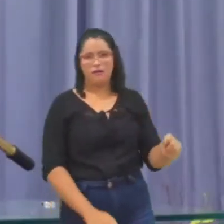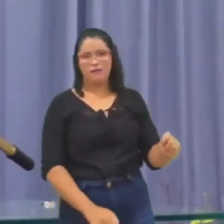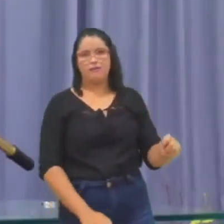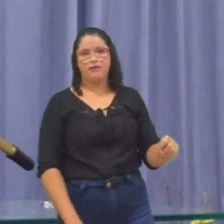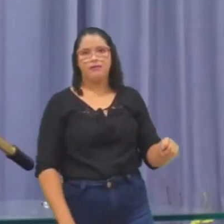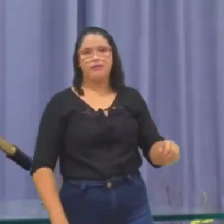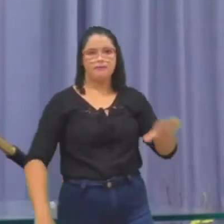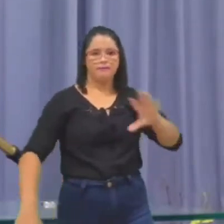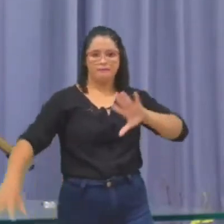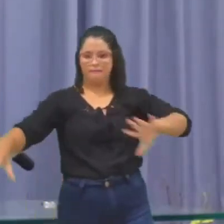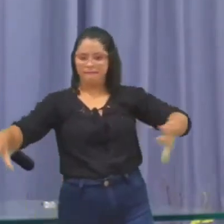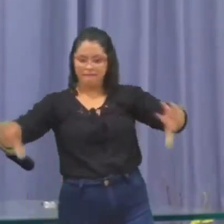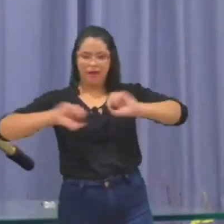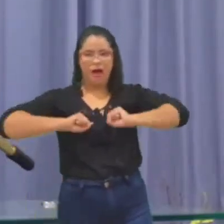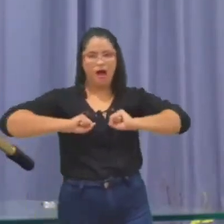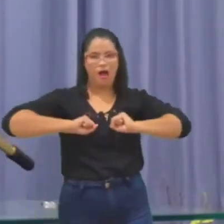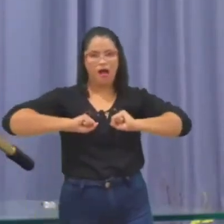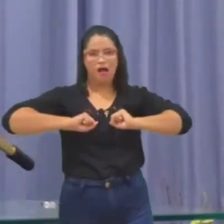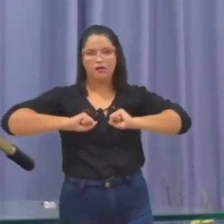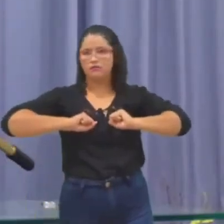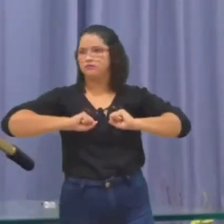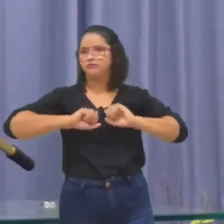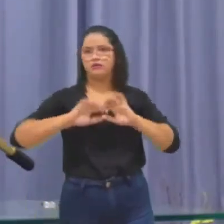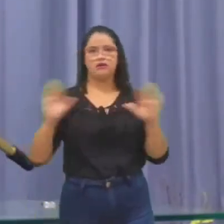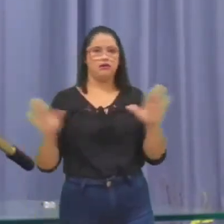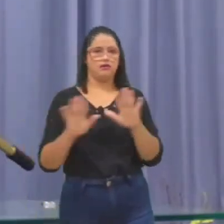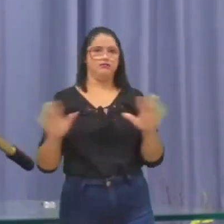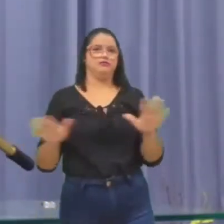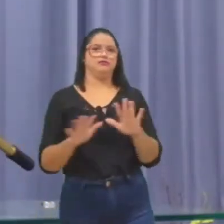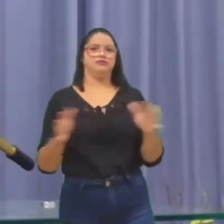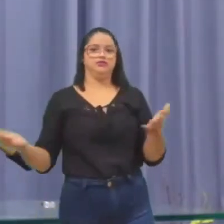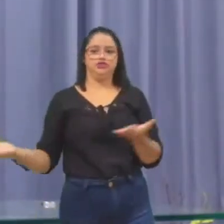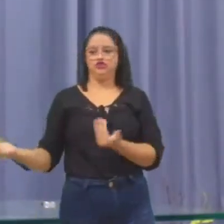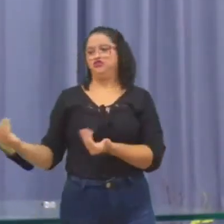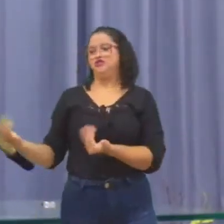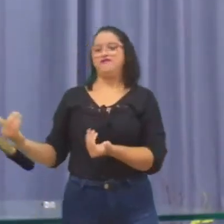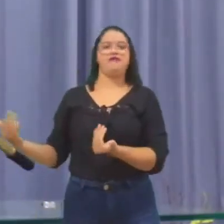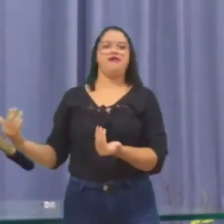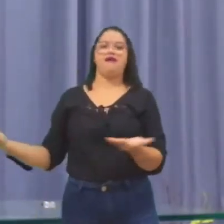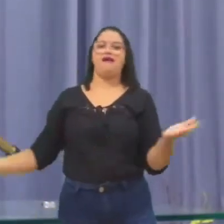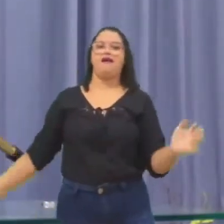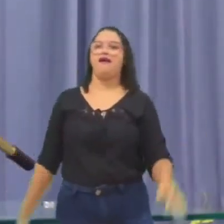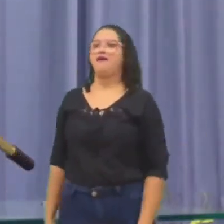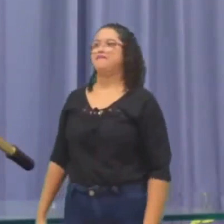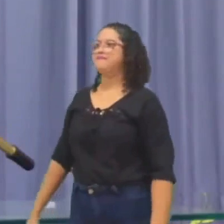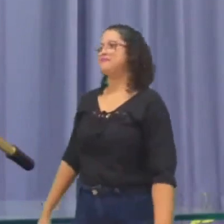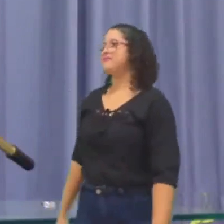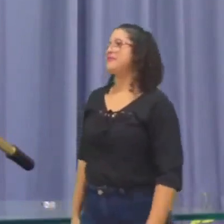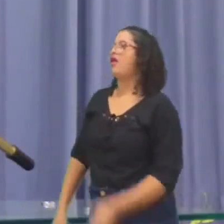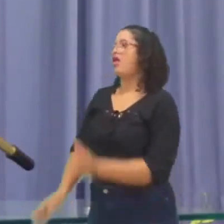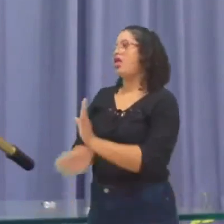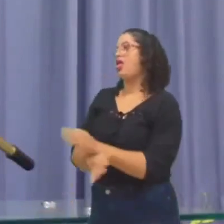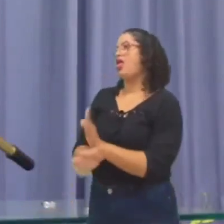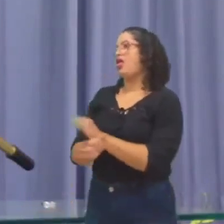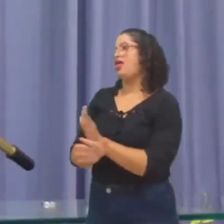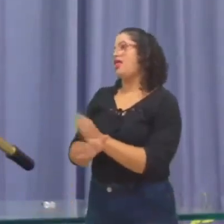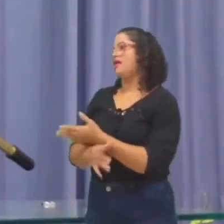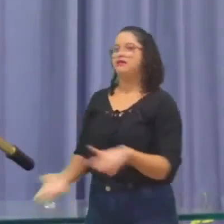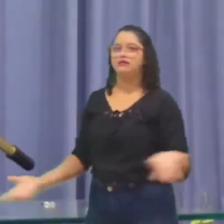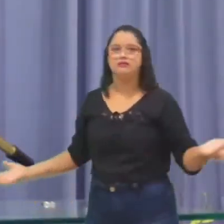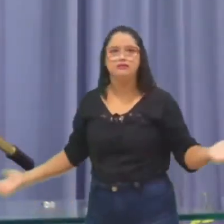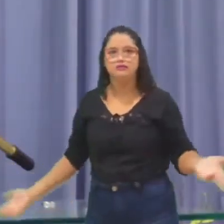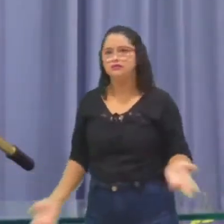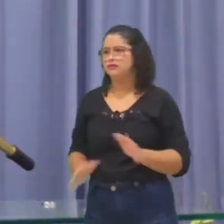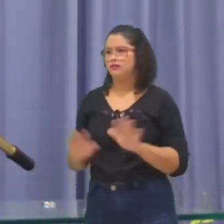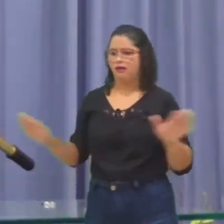vou, não é como diz aí o adágio jovial, dando bobeira? Por que eu vou ficar de bobeira aí? Não, de jeito nenhum. Eu